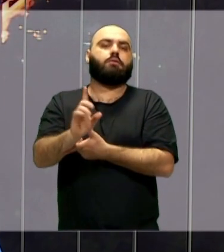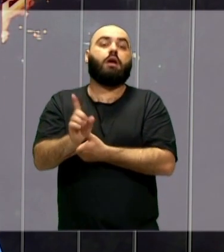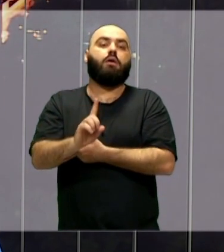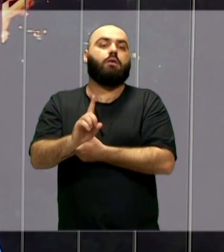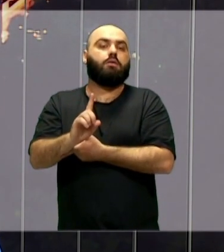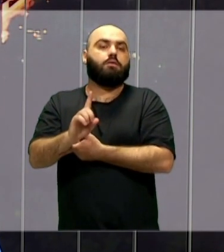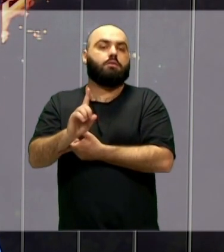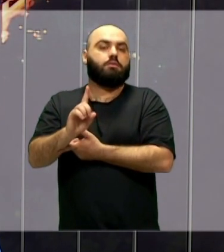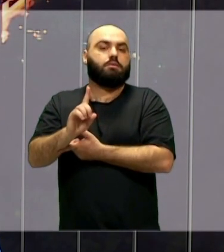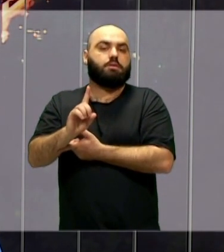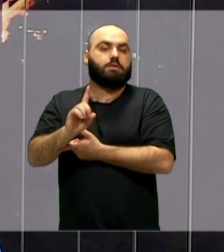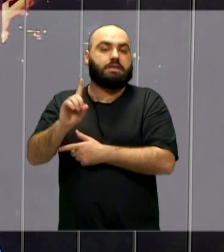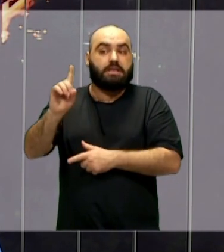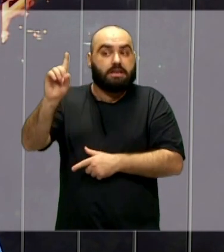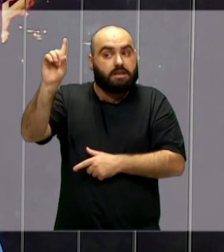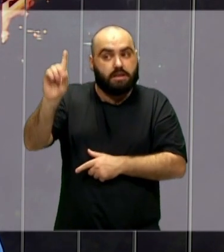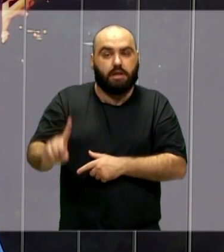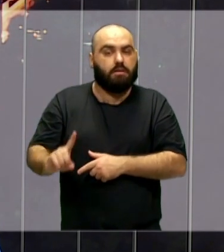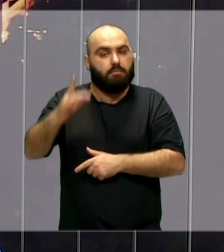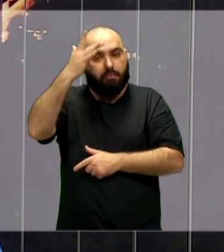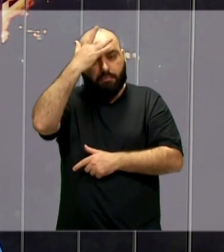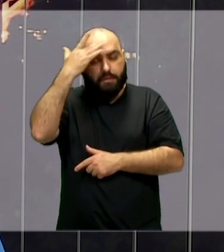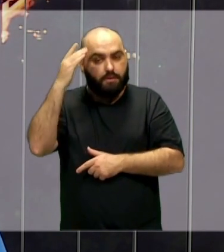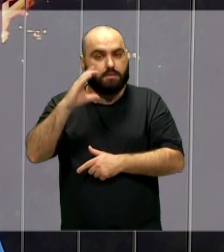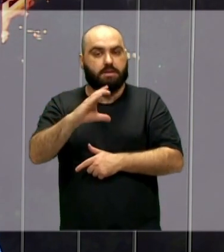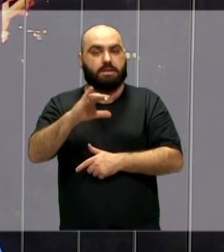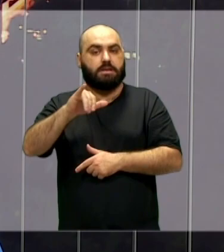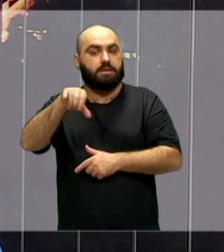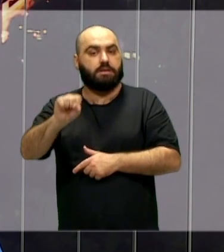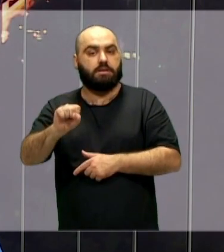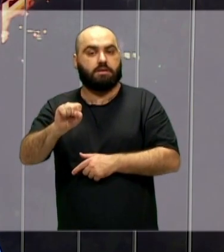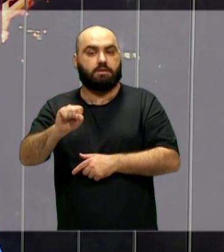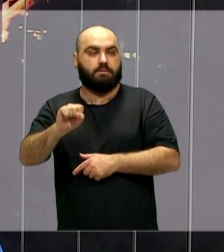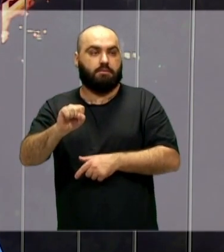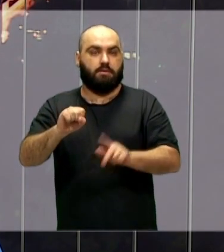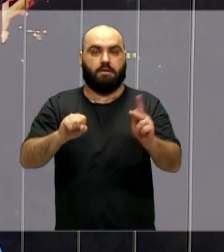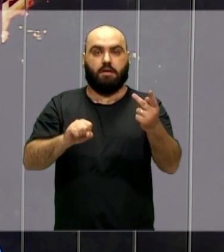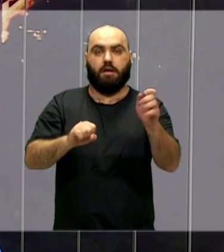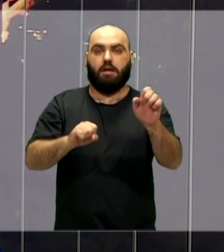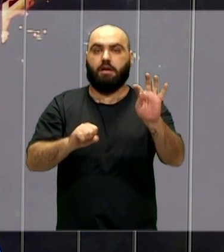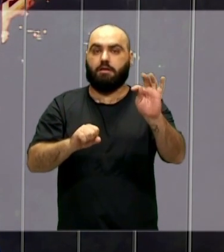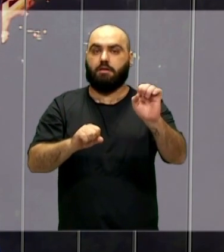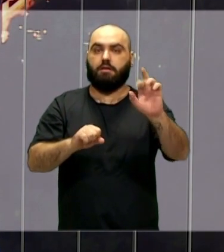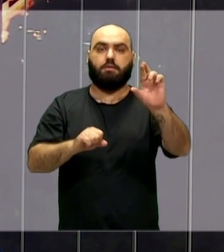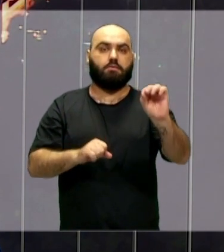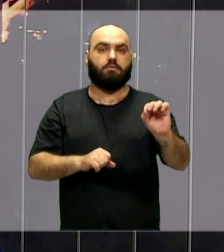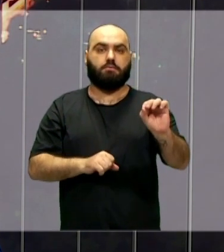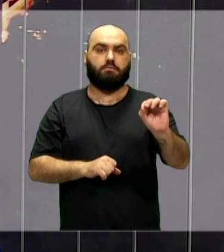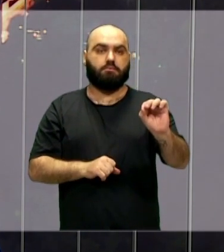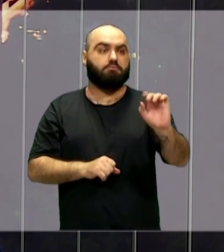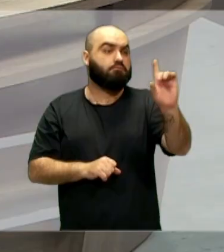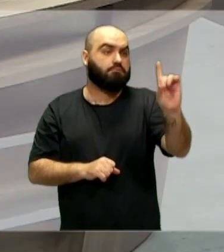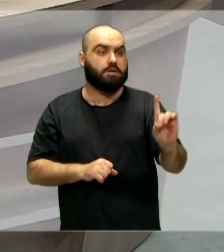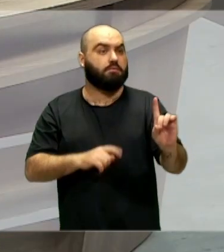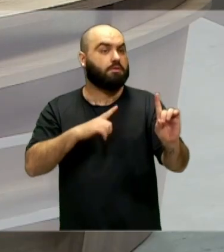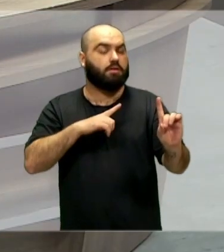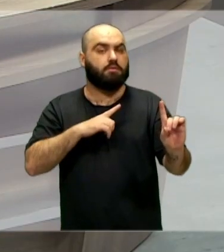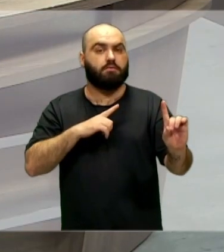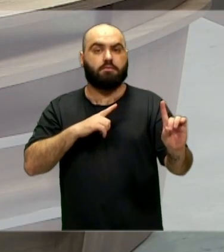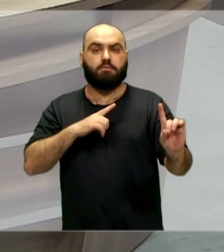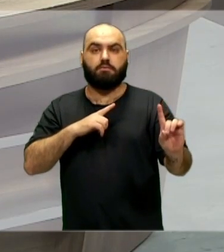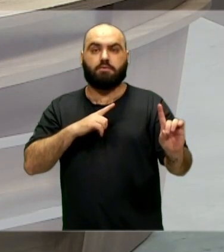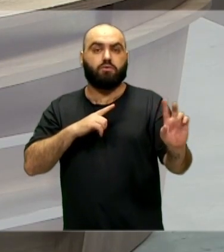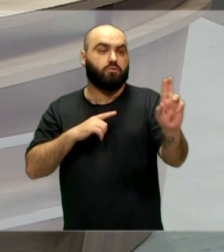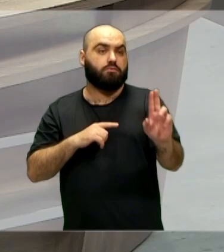que pessoas cis, hétero, que não precisaram batalhar por esses direitos, já têm. Como usar um